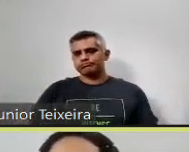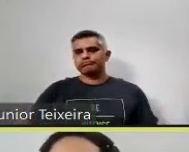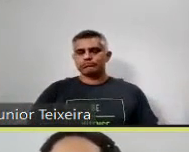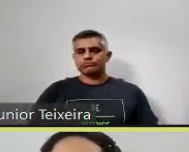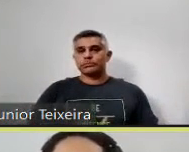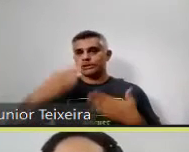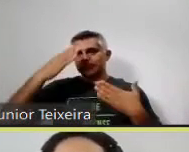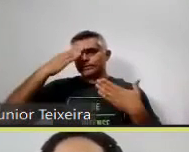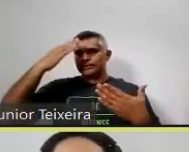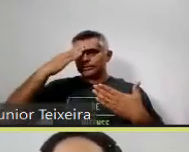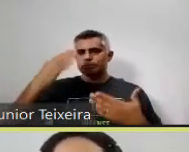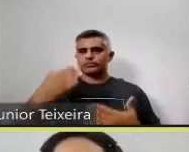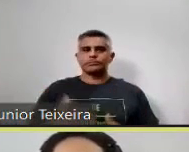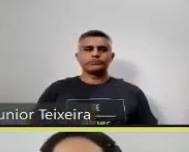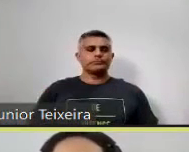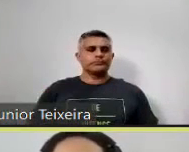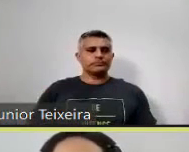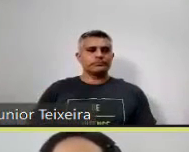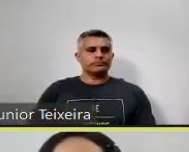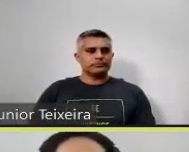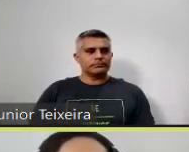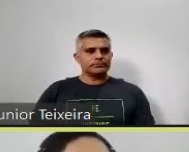obrigada, agradeço.